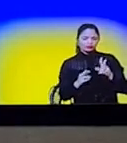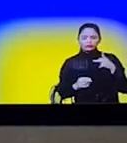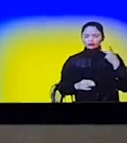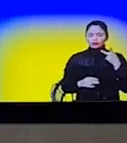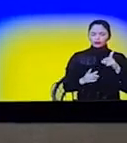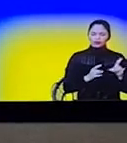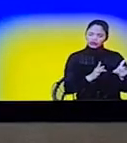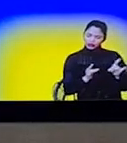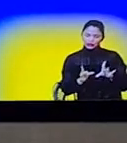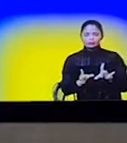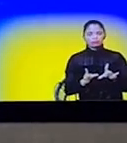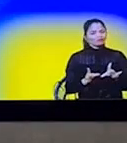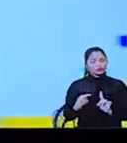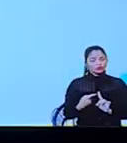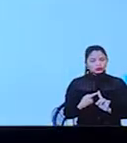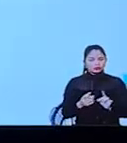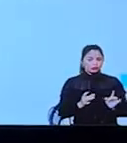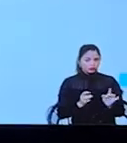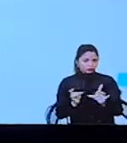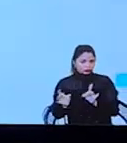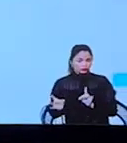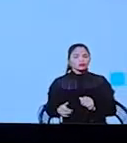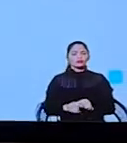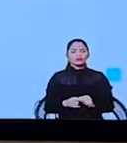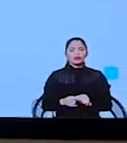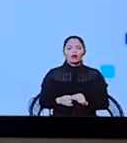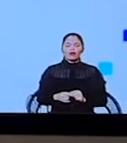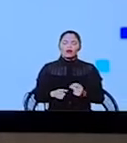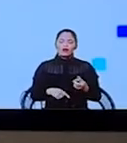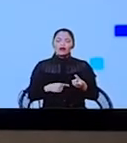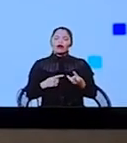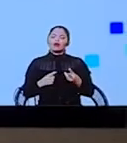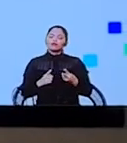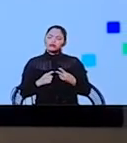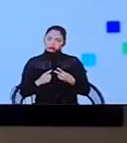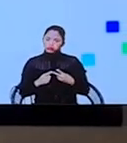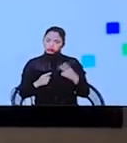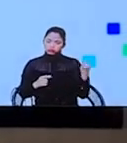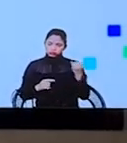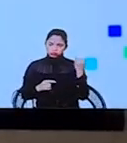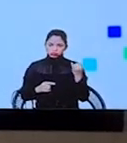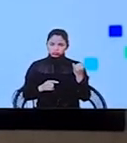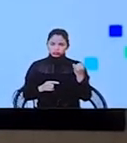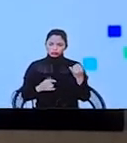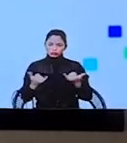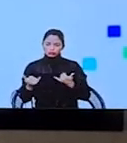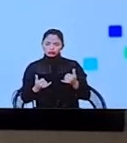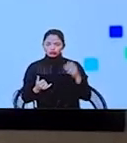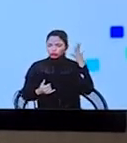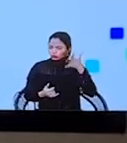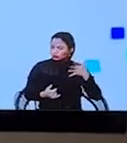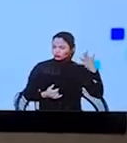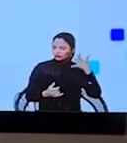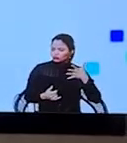você venda menos não faz sentido nenhum para a gente. Um outro ponto muito relevante que vocês ouviram quase todas as palestras e